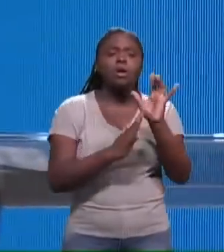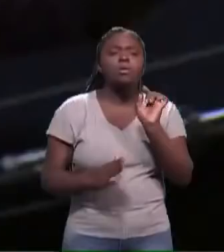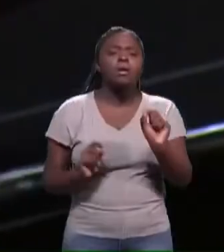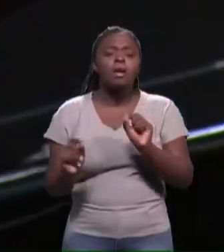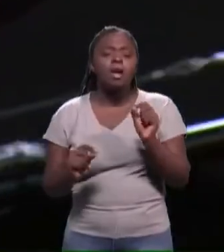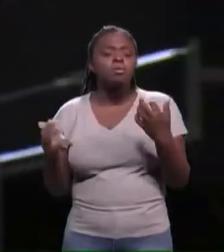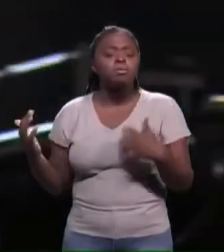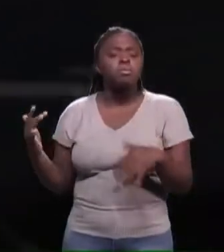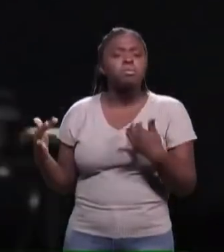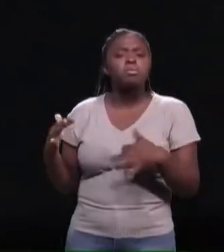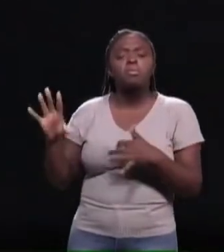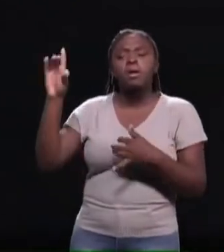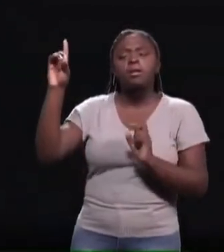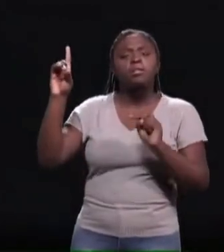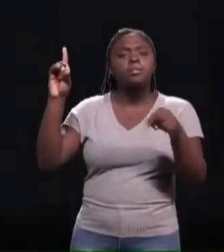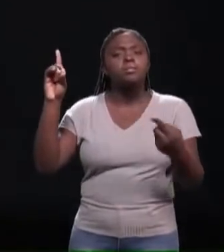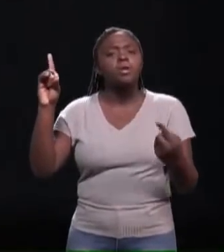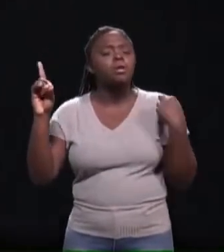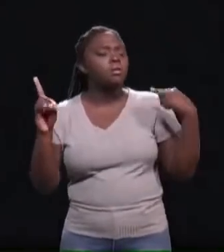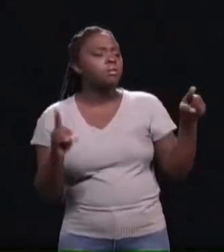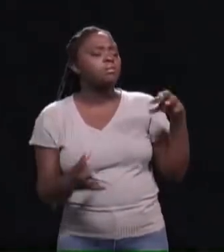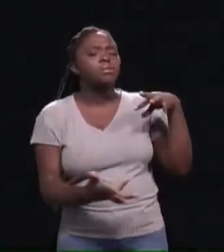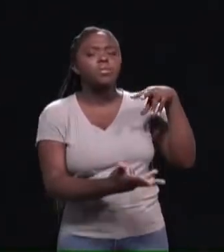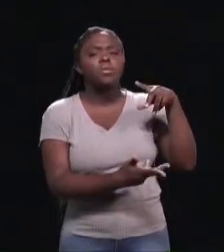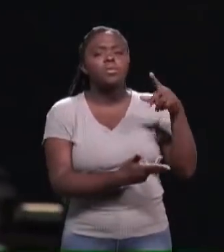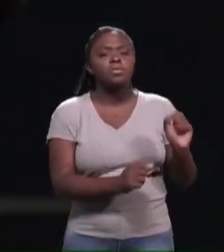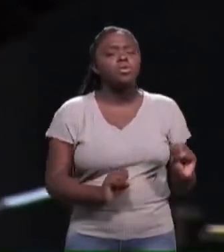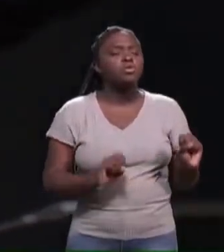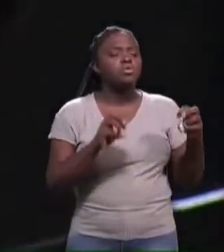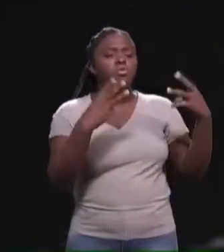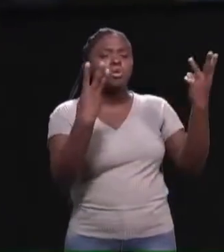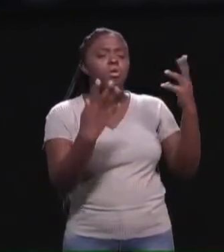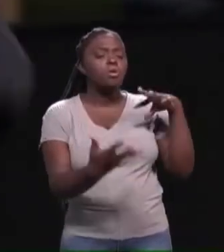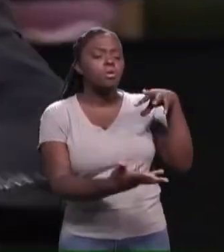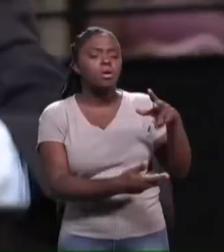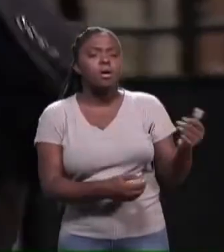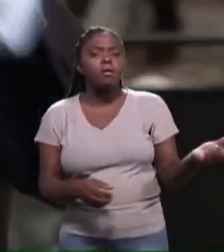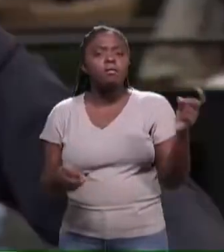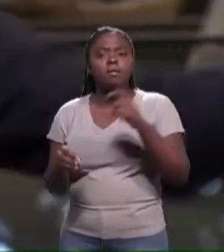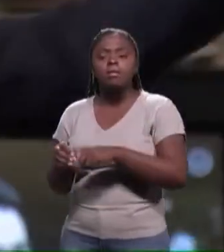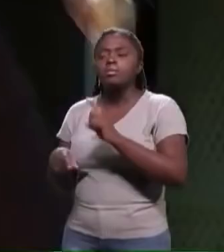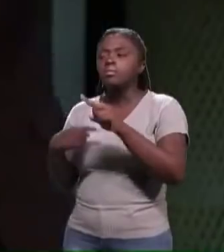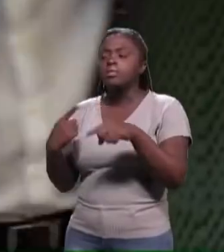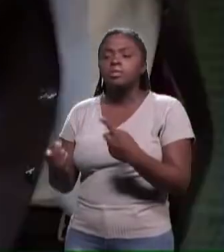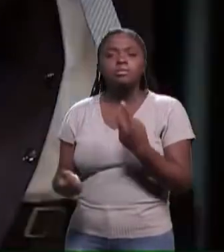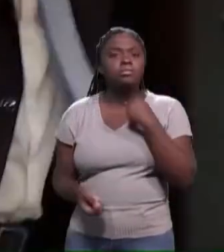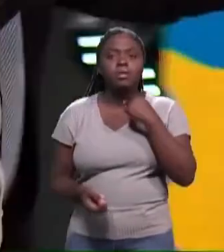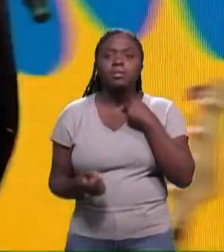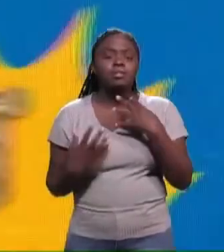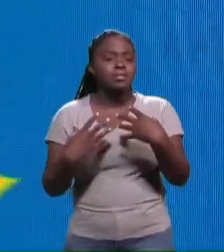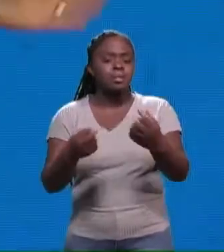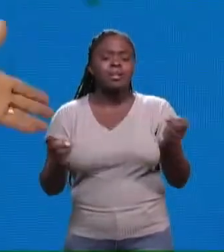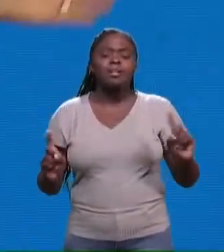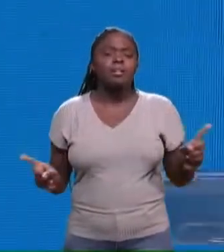para Deus e depois vão tocar aí fora no mundo, vão para shows mundanos, aí volta depois. Não aceitamos isso,